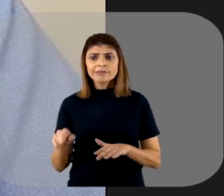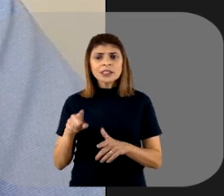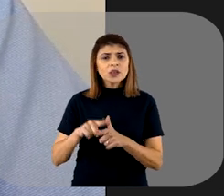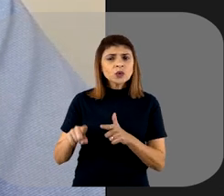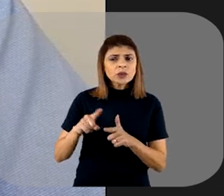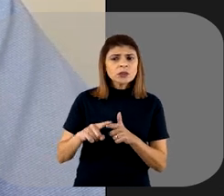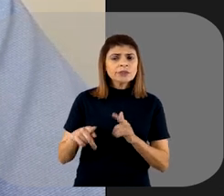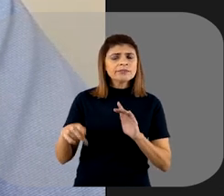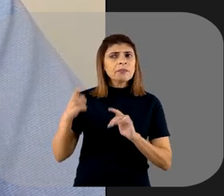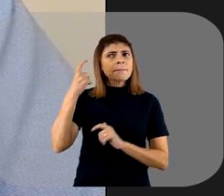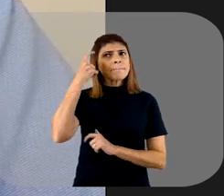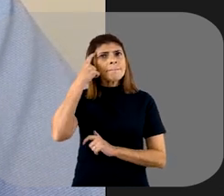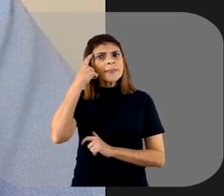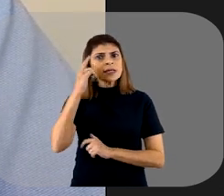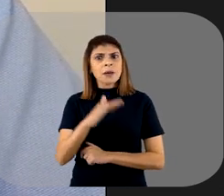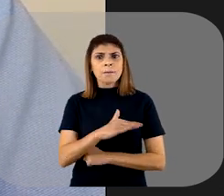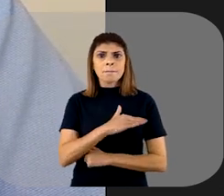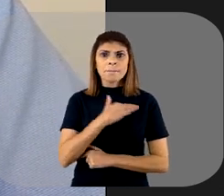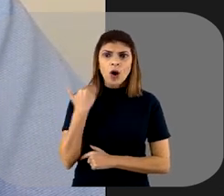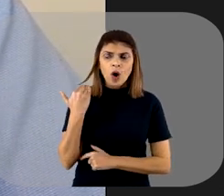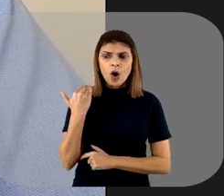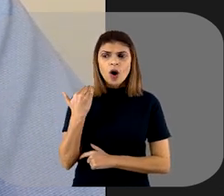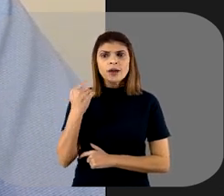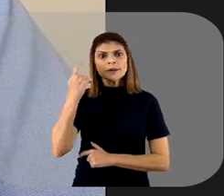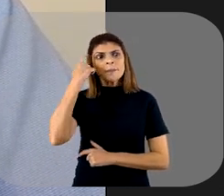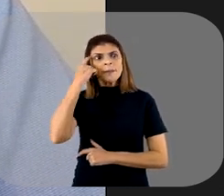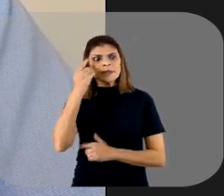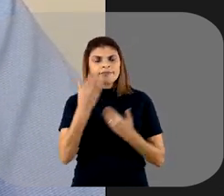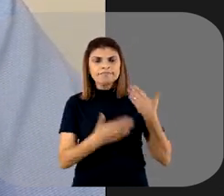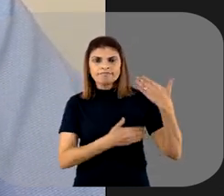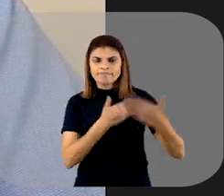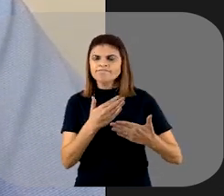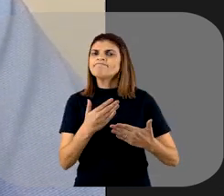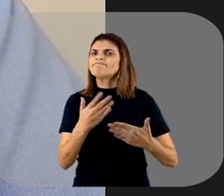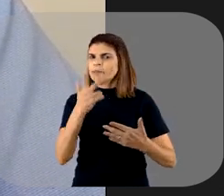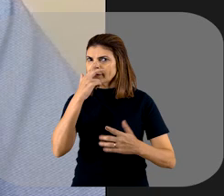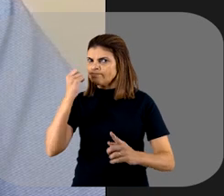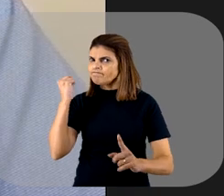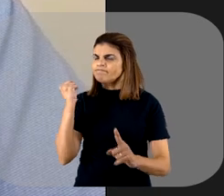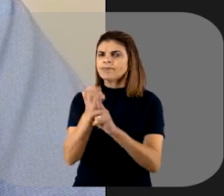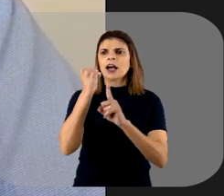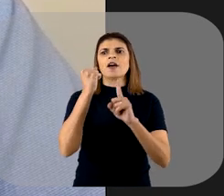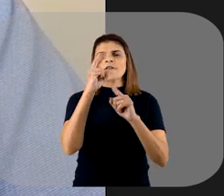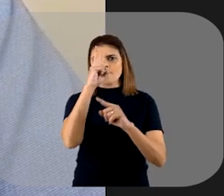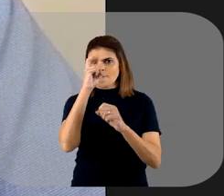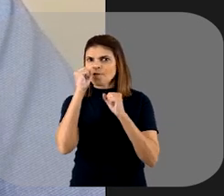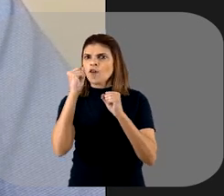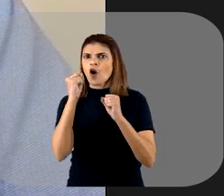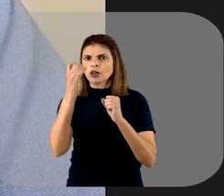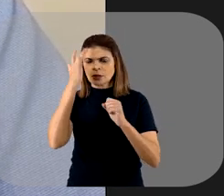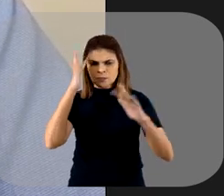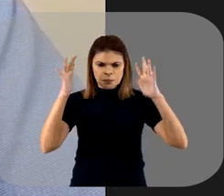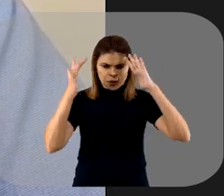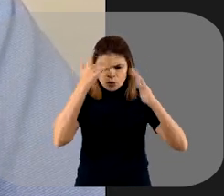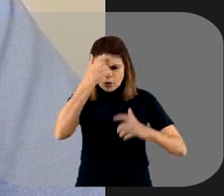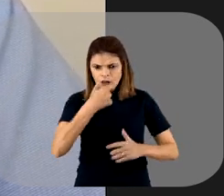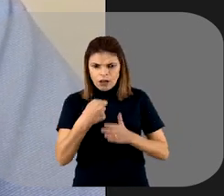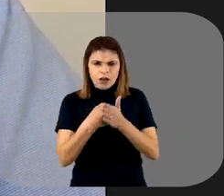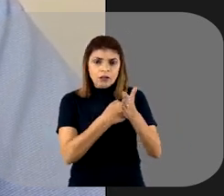Esse evento, pensar na própria morte, na própria finitude, vem muito mais forte e começa a questionar